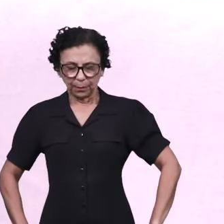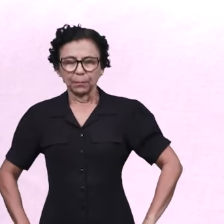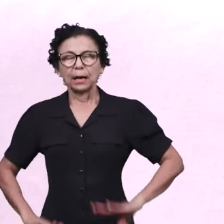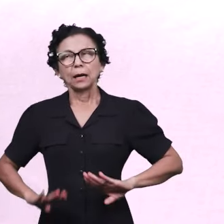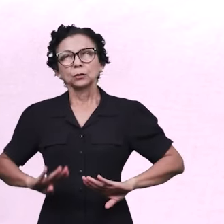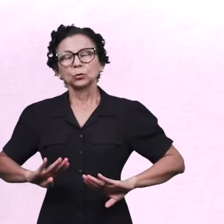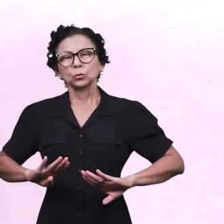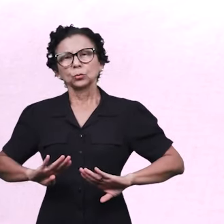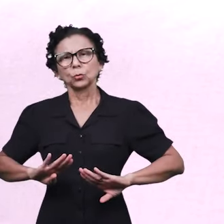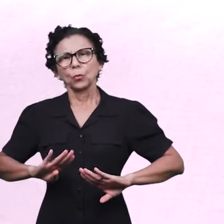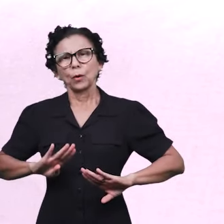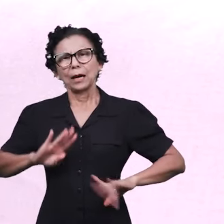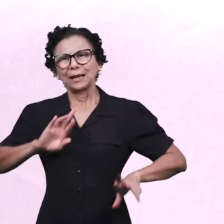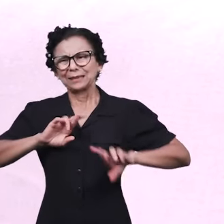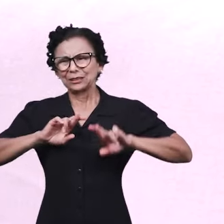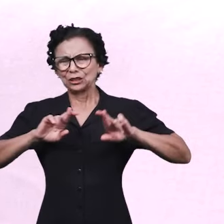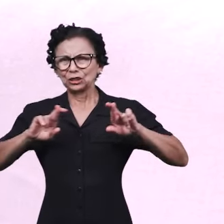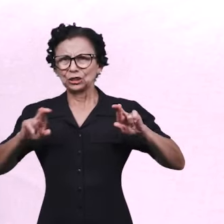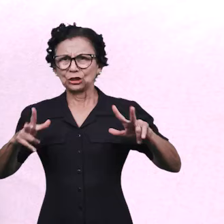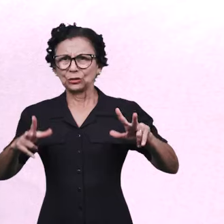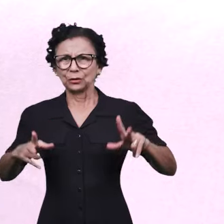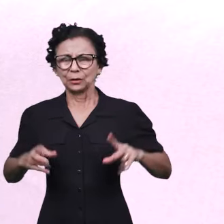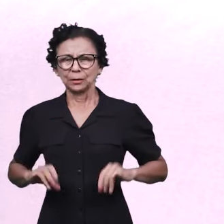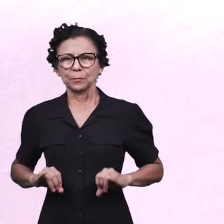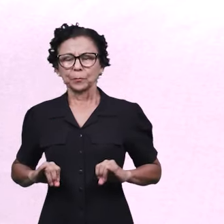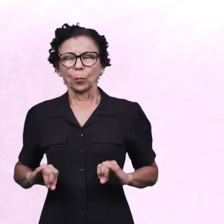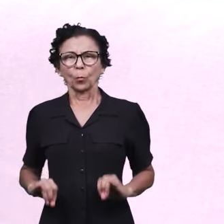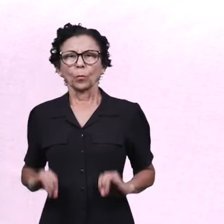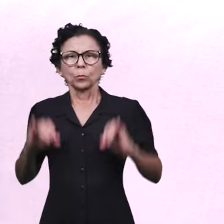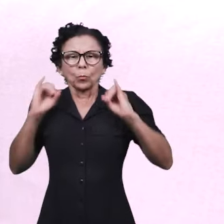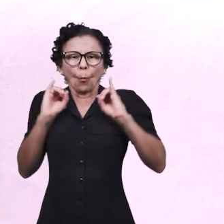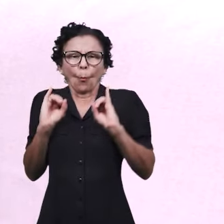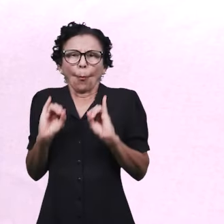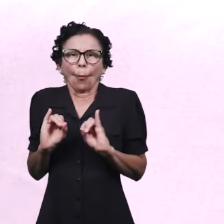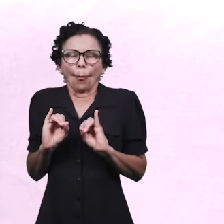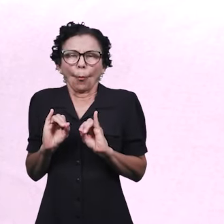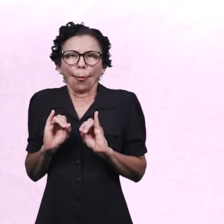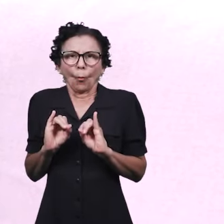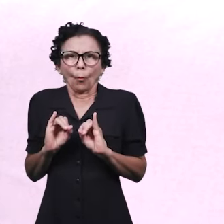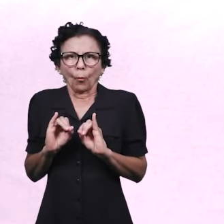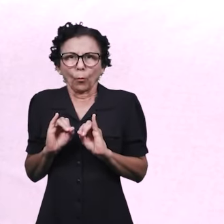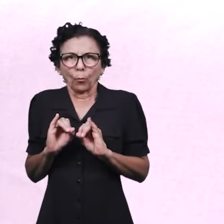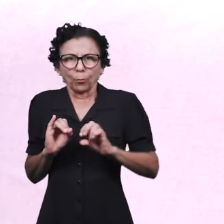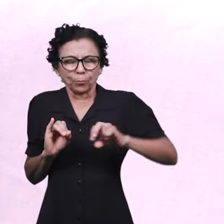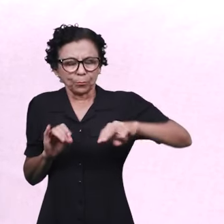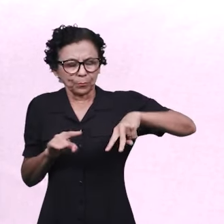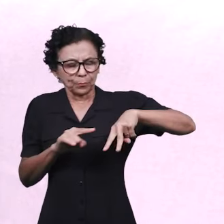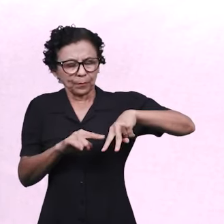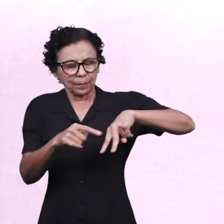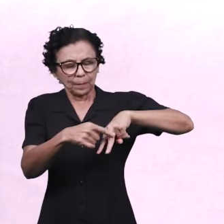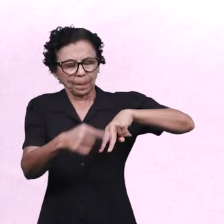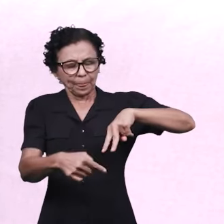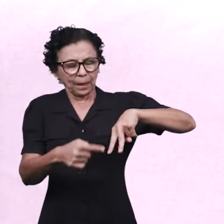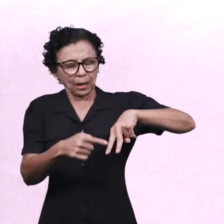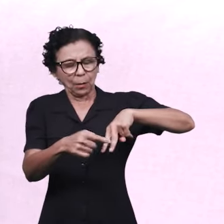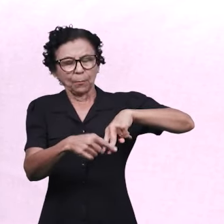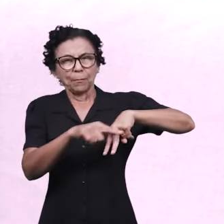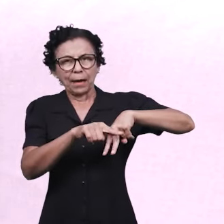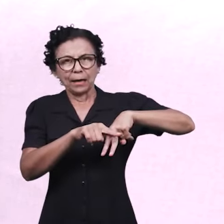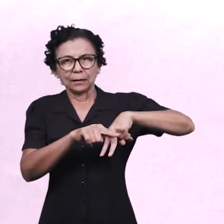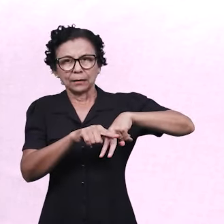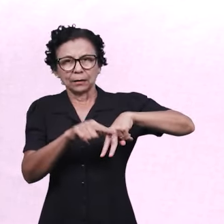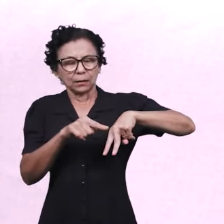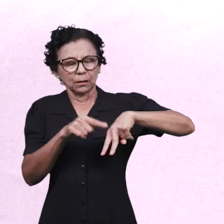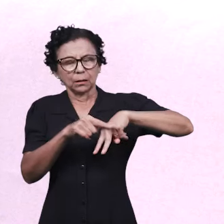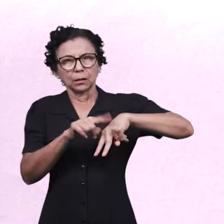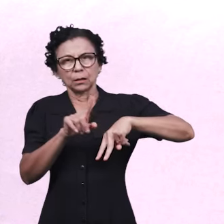se fosse um corpo magro da cintura para cima e um corpo com acúmulo de gordura da cintura para baixo